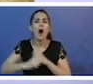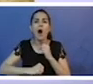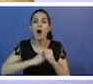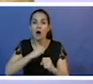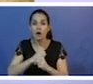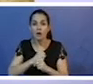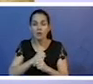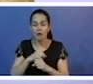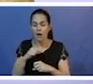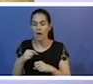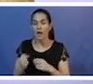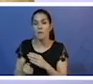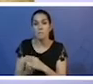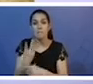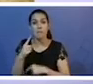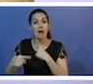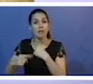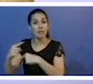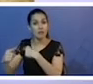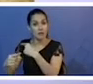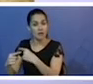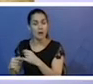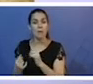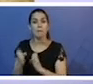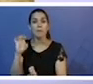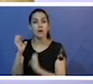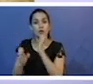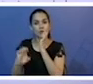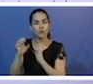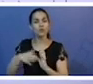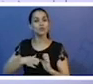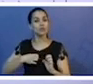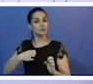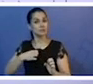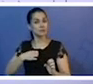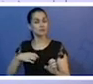matérias-primas fundamentais para a indústria química e têxtil.